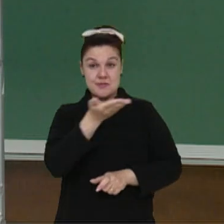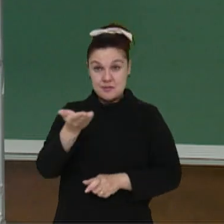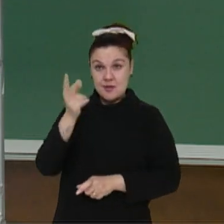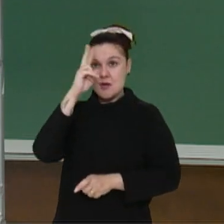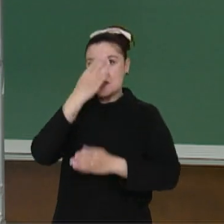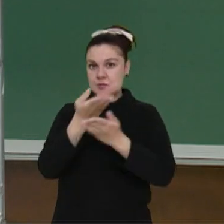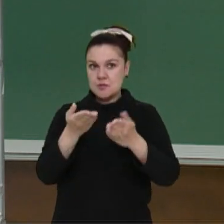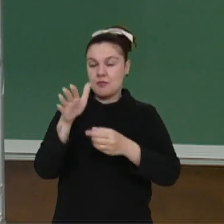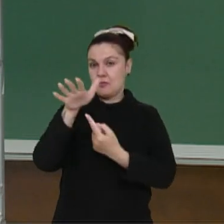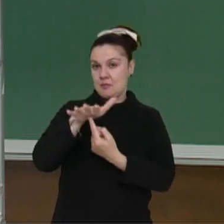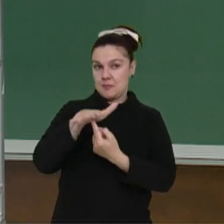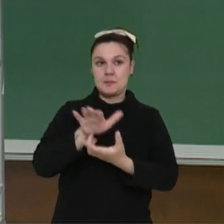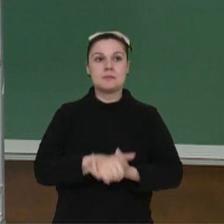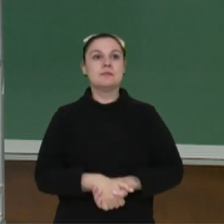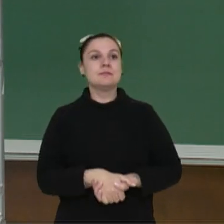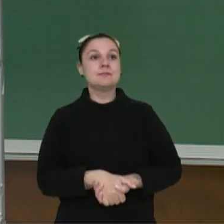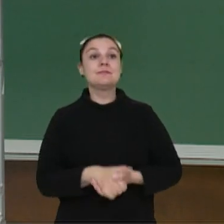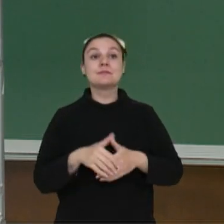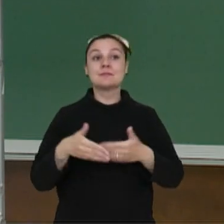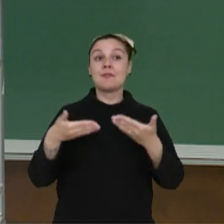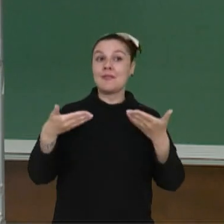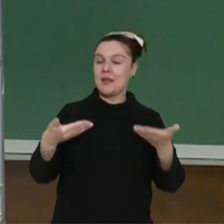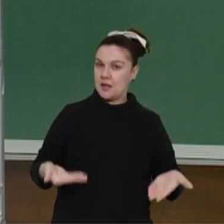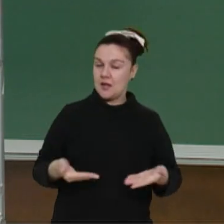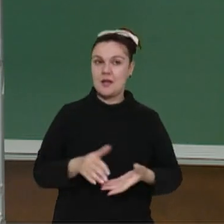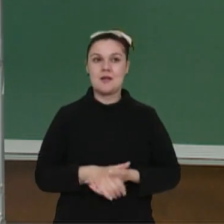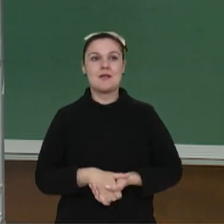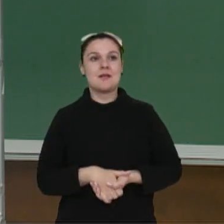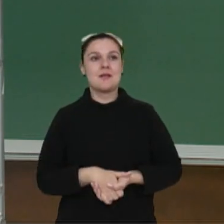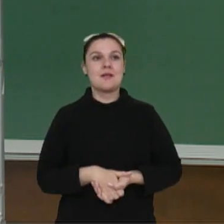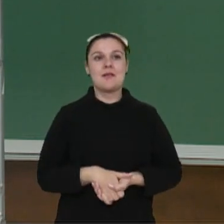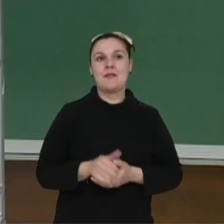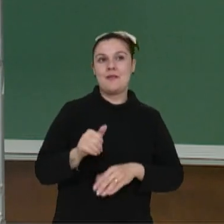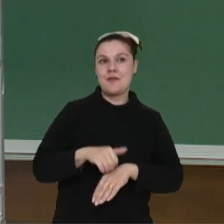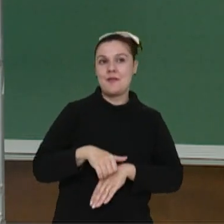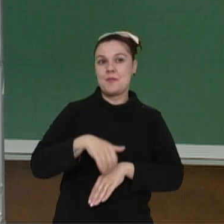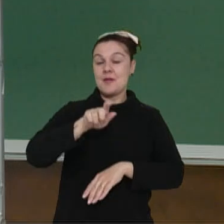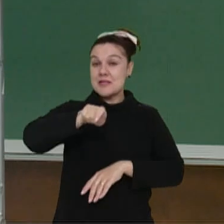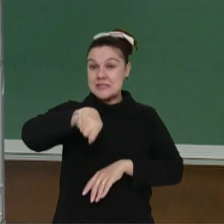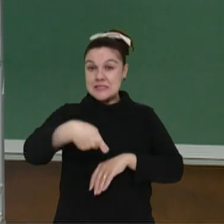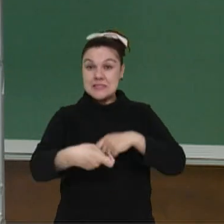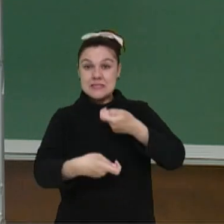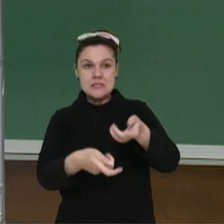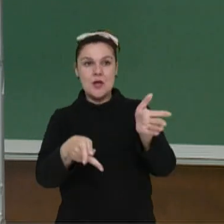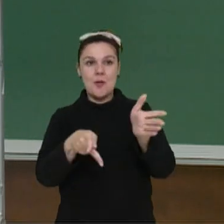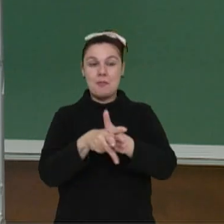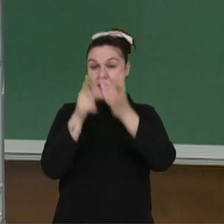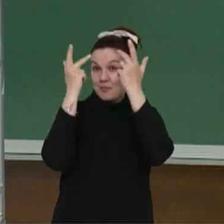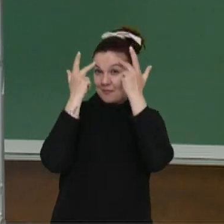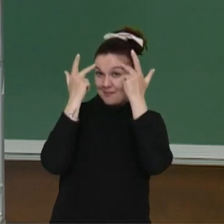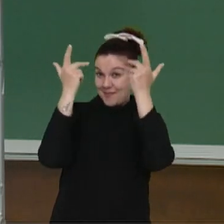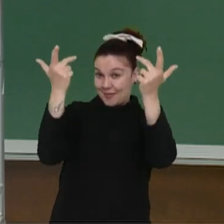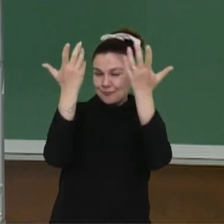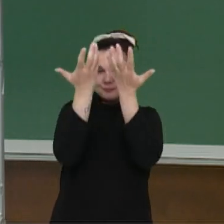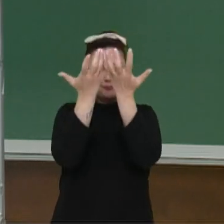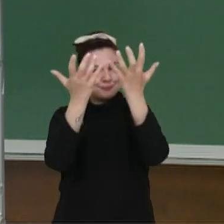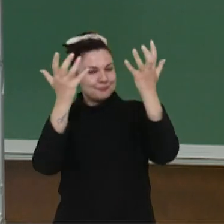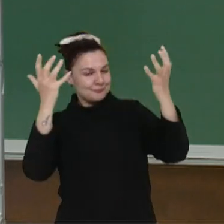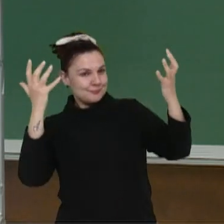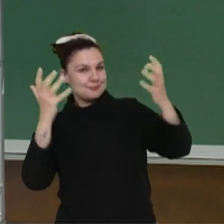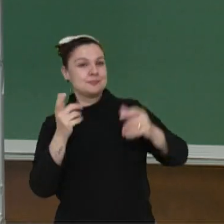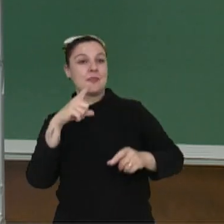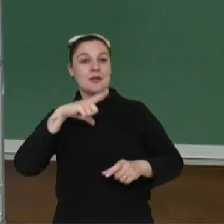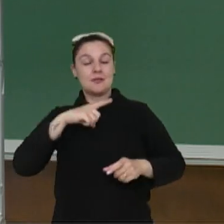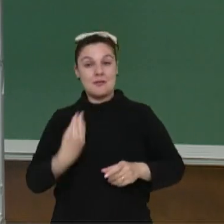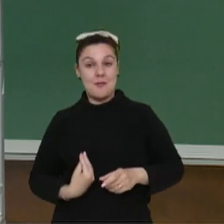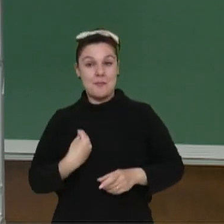no nosso estado. E aí, uma outra coisinha muito legal são alguns símbolos da natureza que